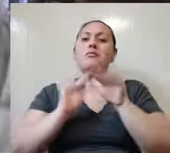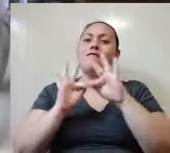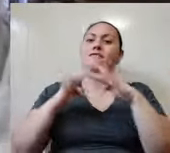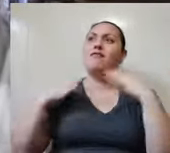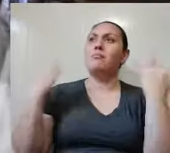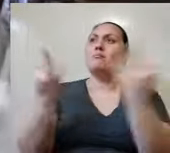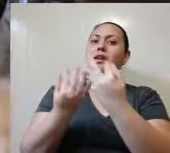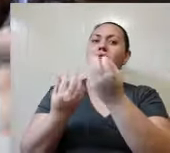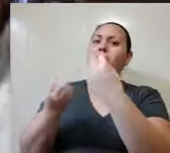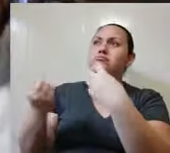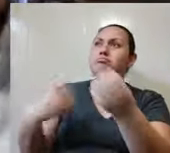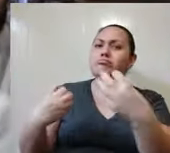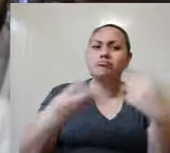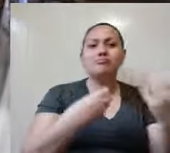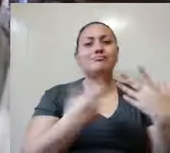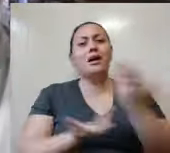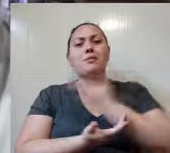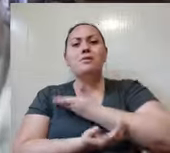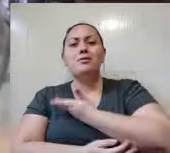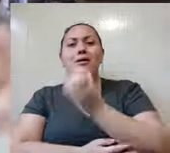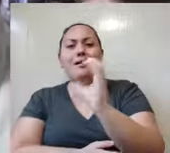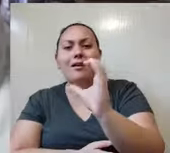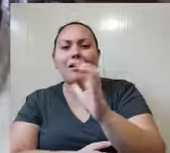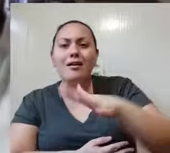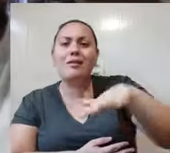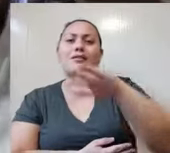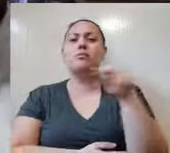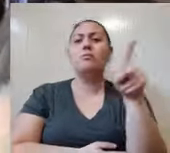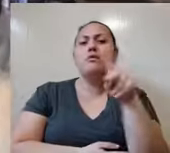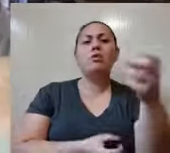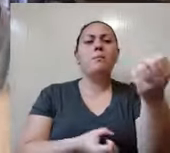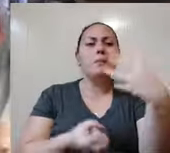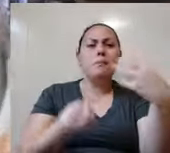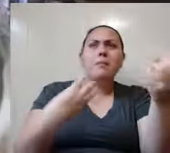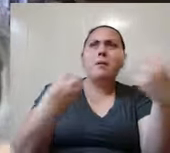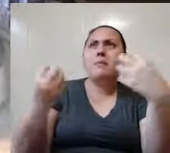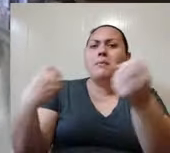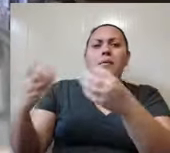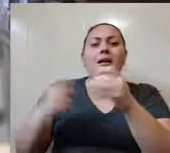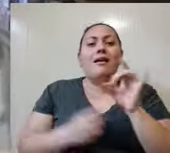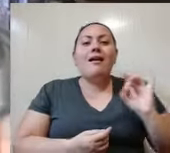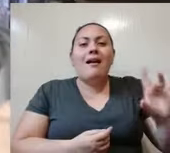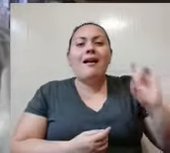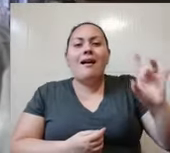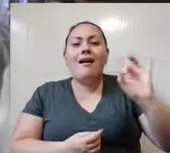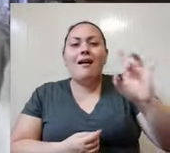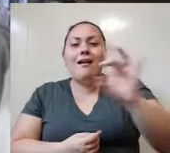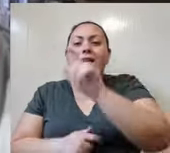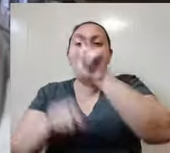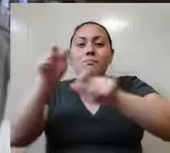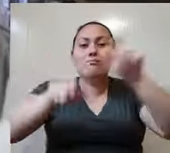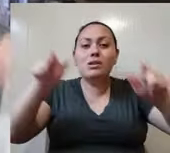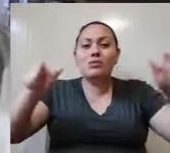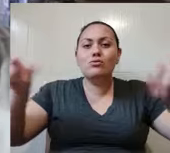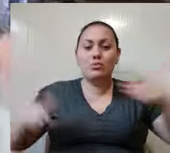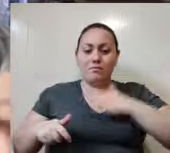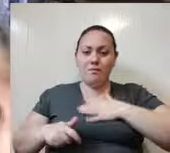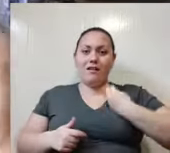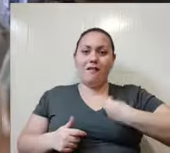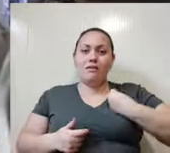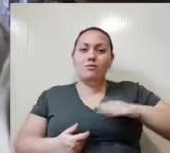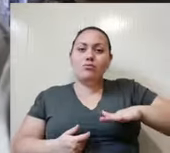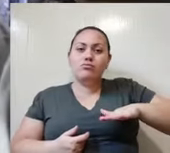estendida, depois com os amiguinhos da creche, os professores. Cada pessoa que vai fazendo parte da nossa vida, ela vai